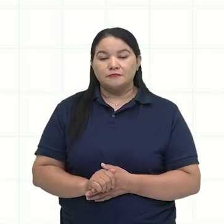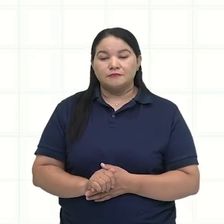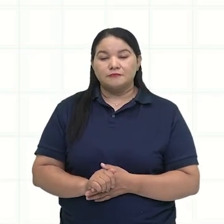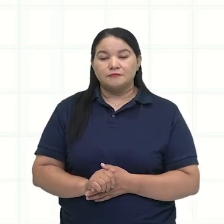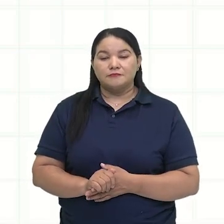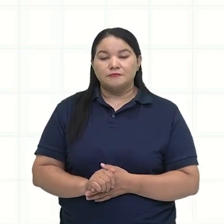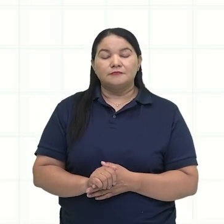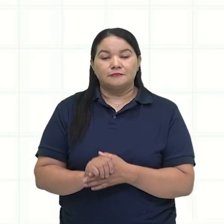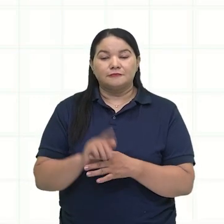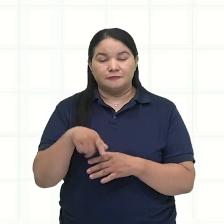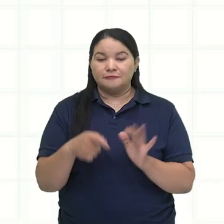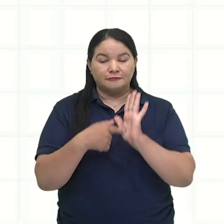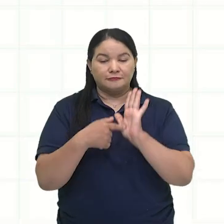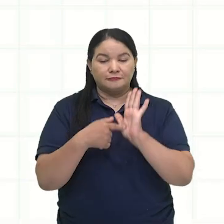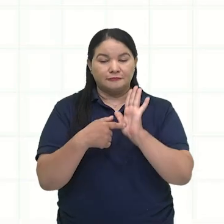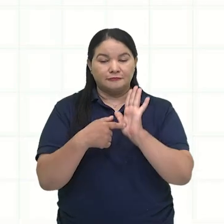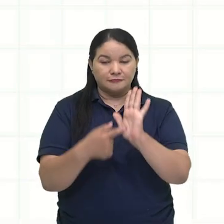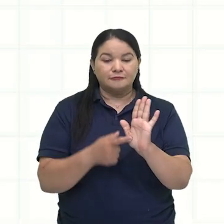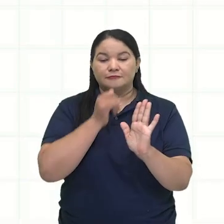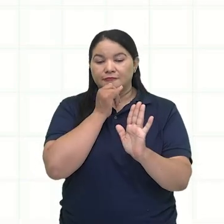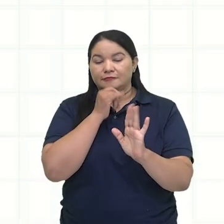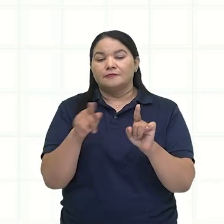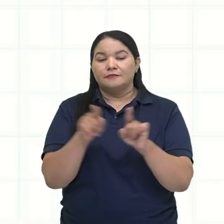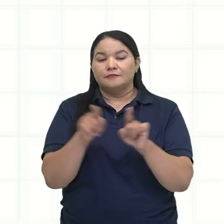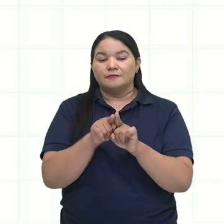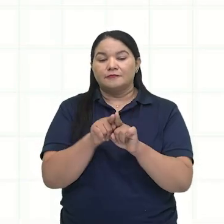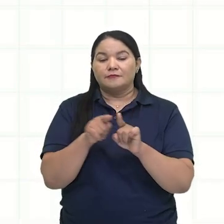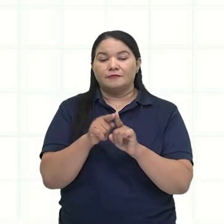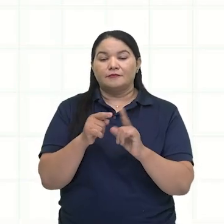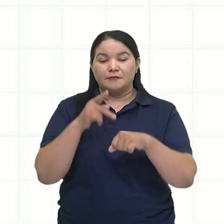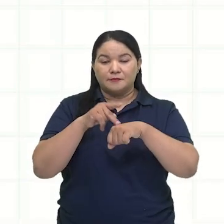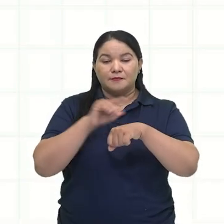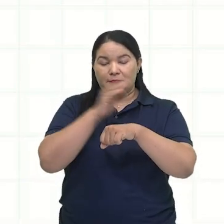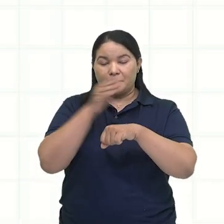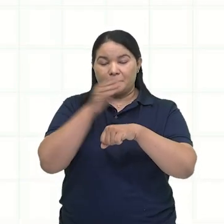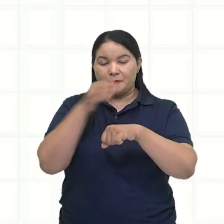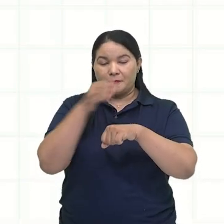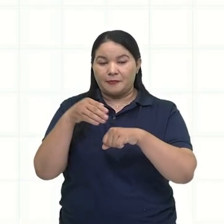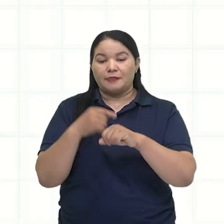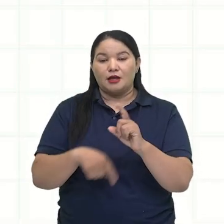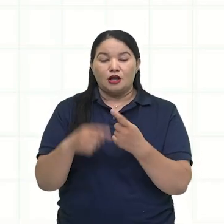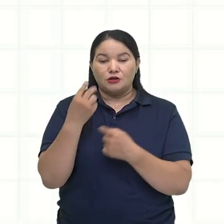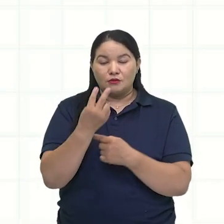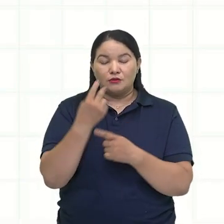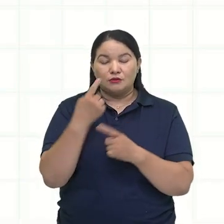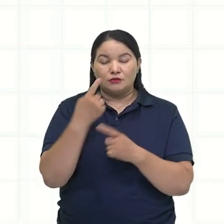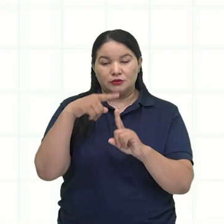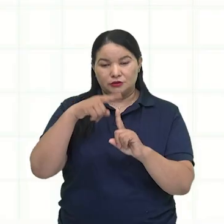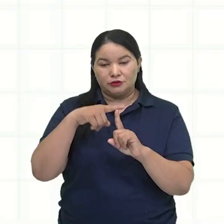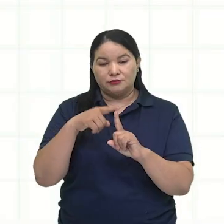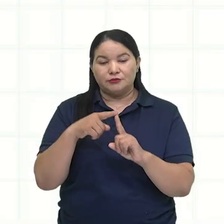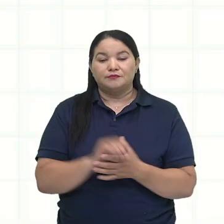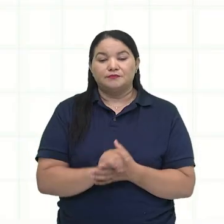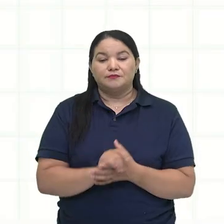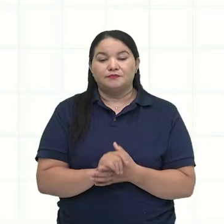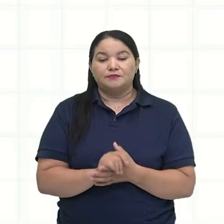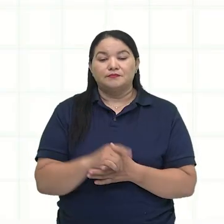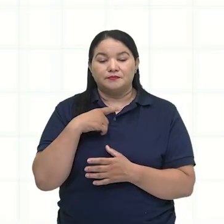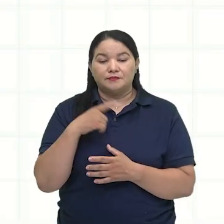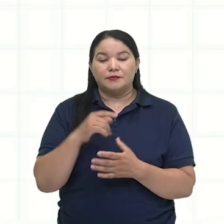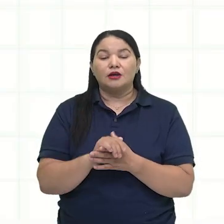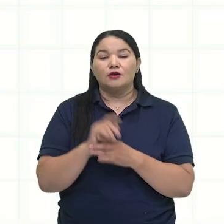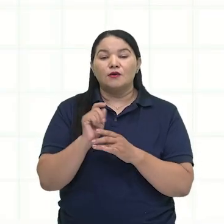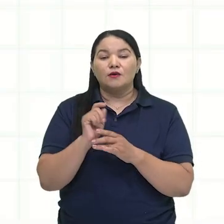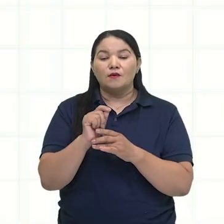esse exemplo. E as rochas metamórficas, elas são de dois tipos. Aí nós temos as foliadas, né,